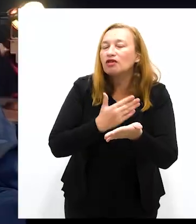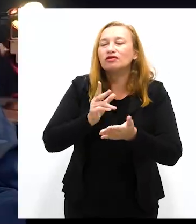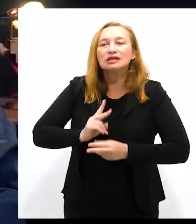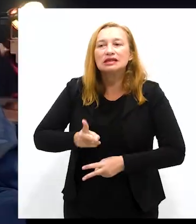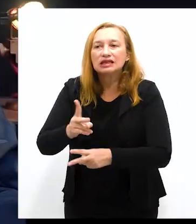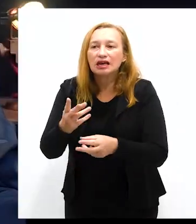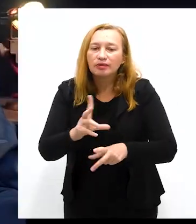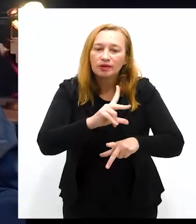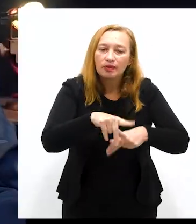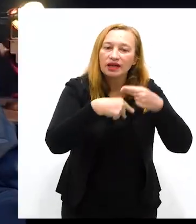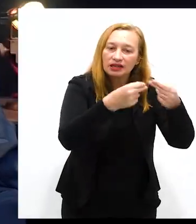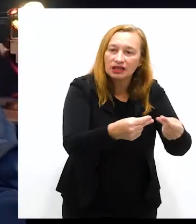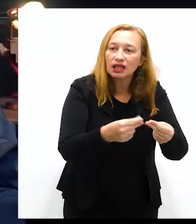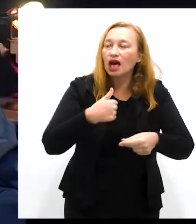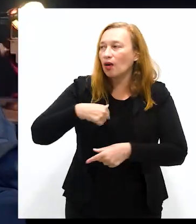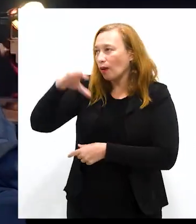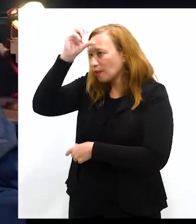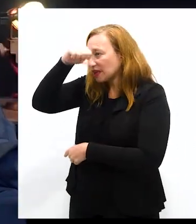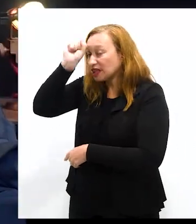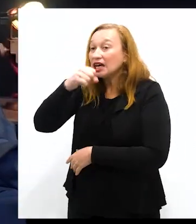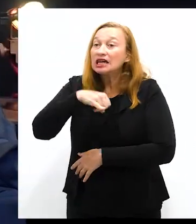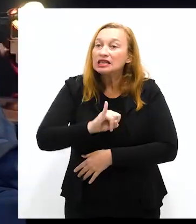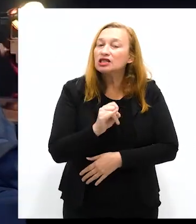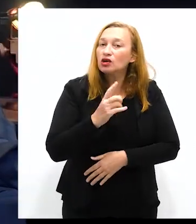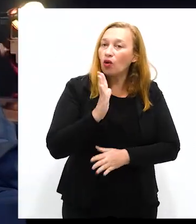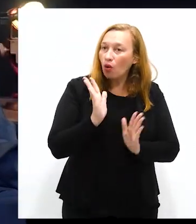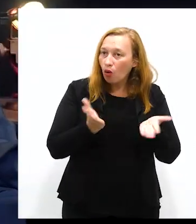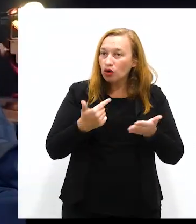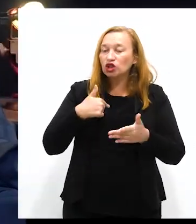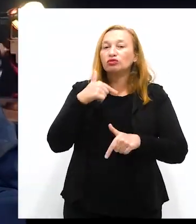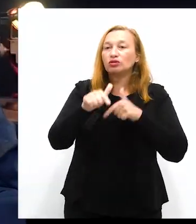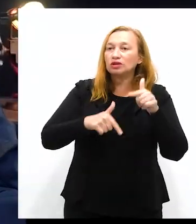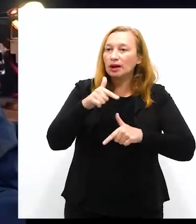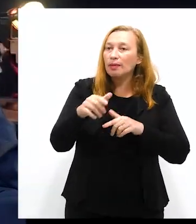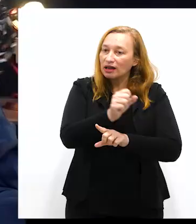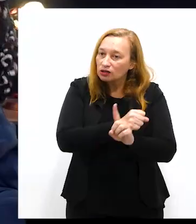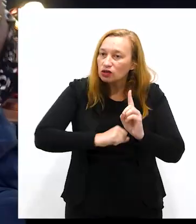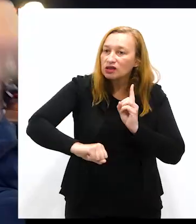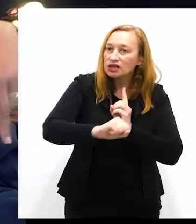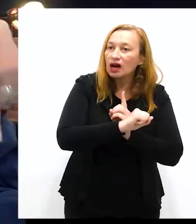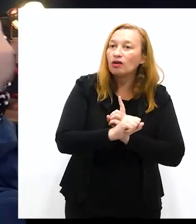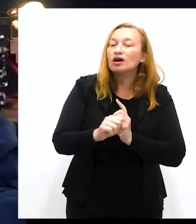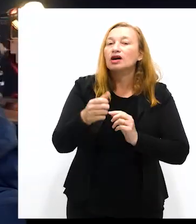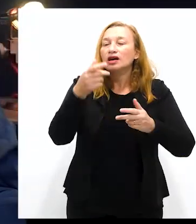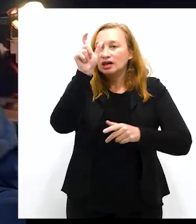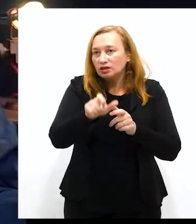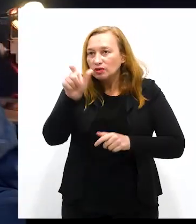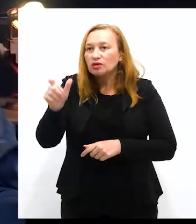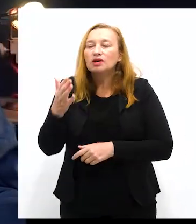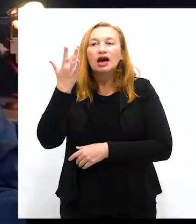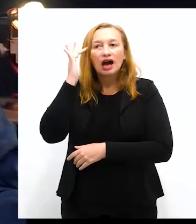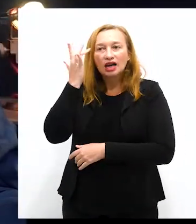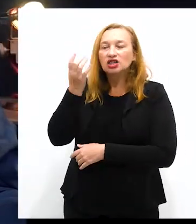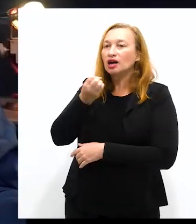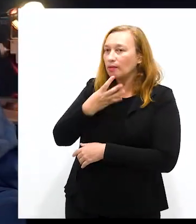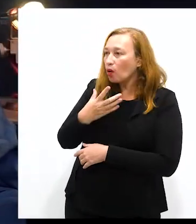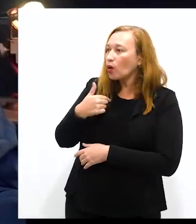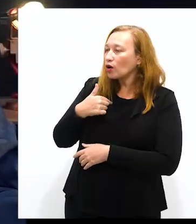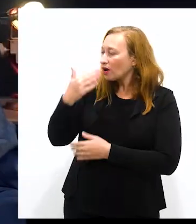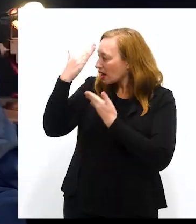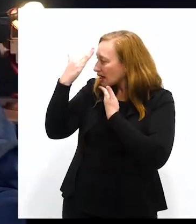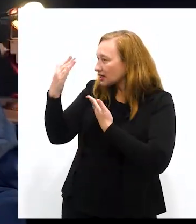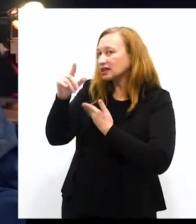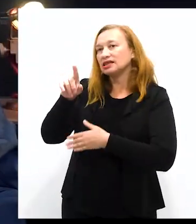livro. Então, eu aprendi muito com ele. Se hoje estou desempenhando esse trabalho que as pessoas acham que é bom,